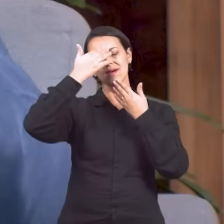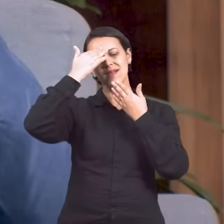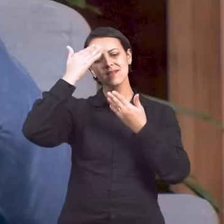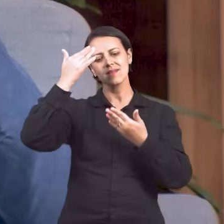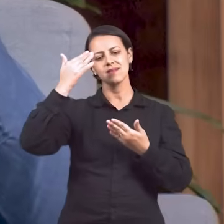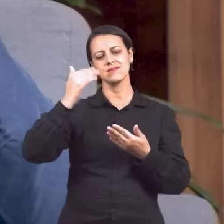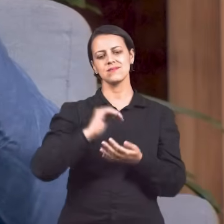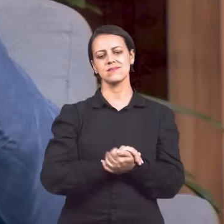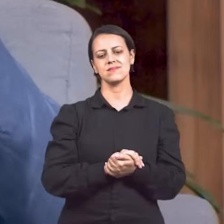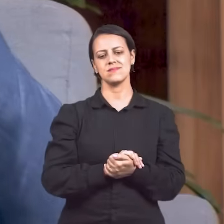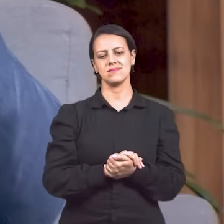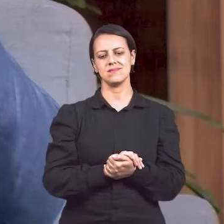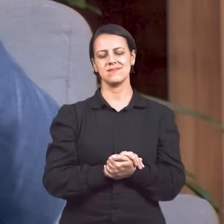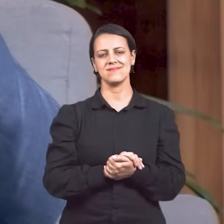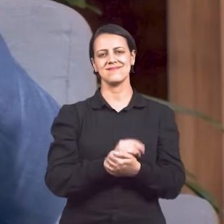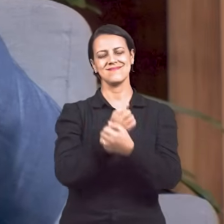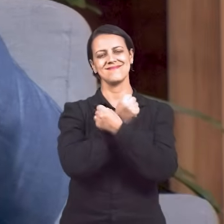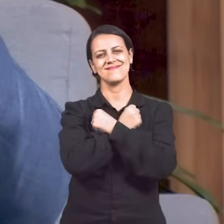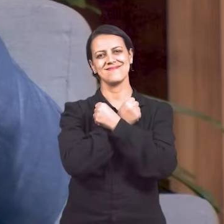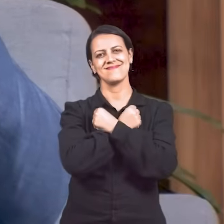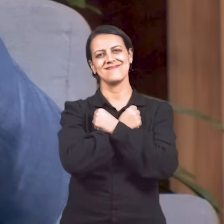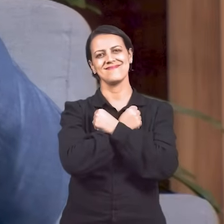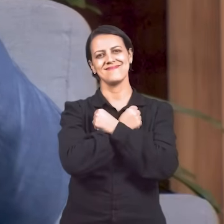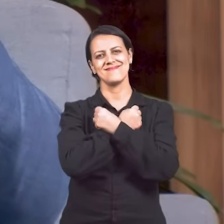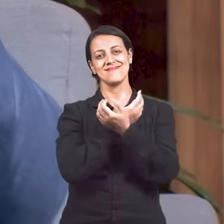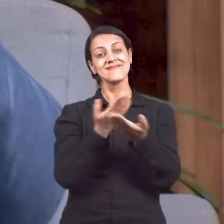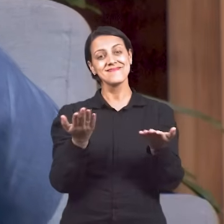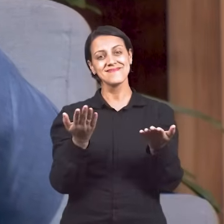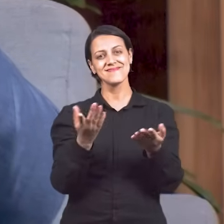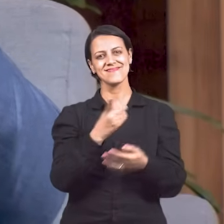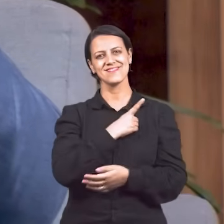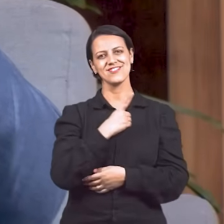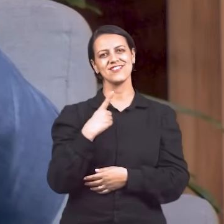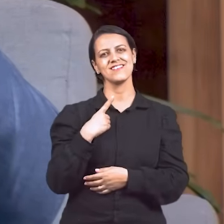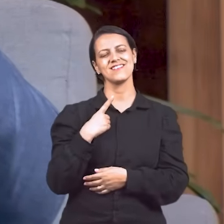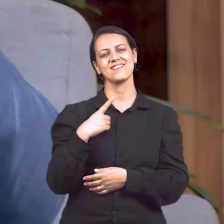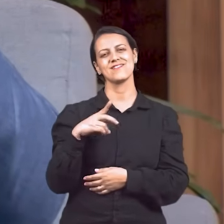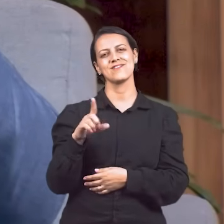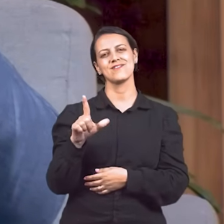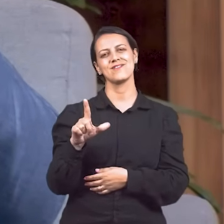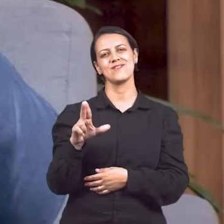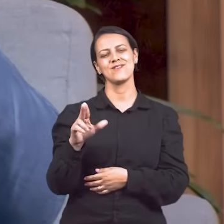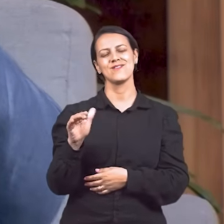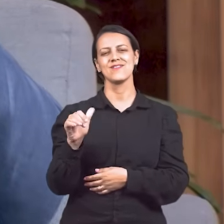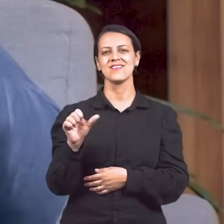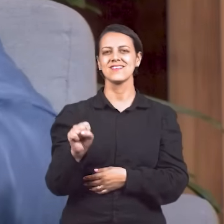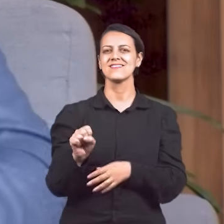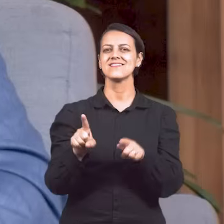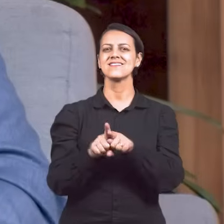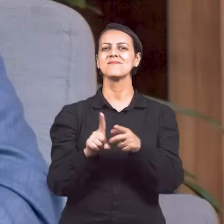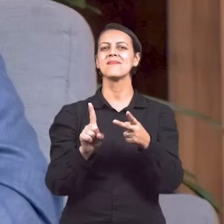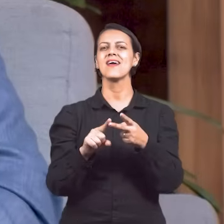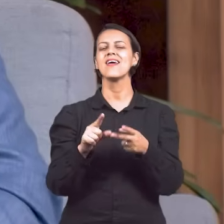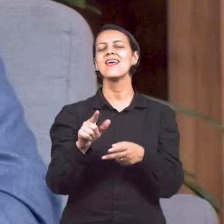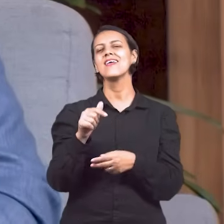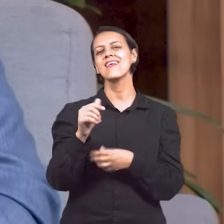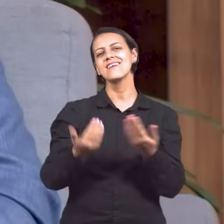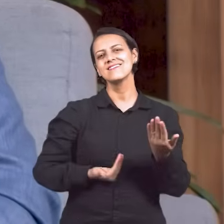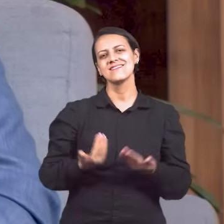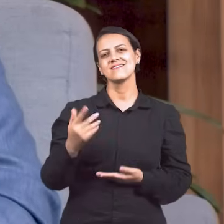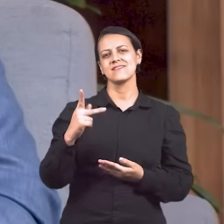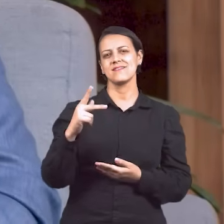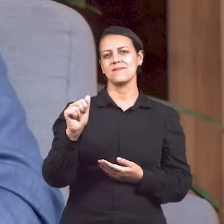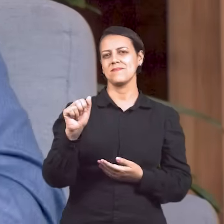Um abraço aqui ao querido irmão diácono Lucas e também ao nosso querido irmão Paulo, que tem participado conosco aqui